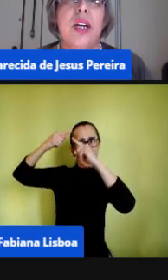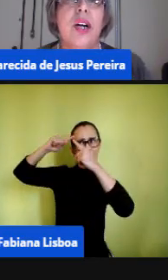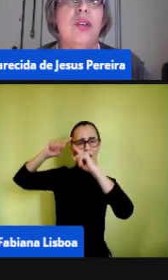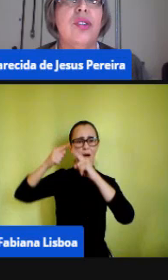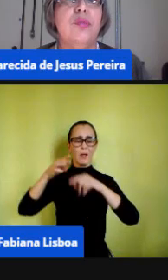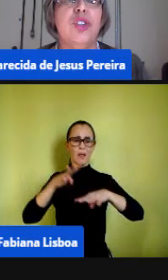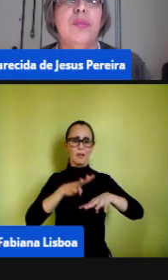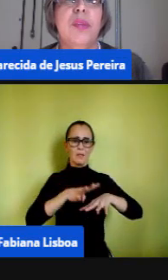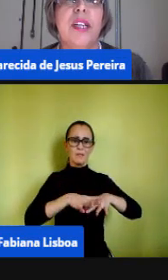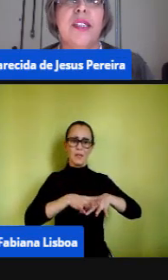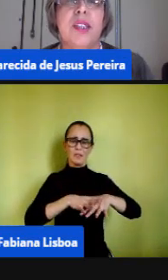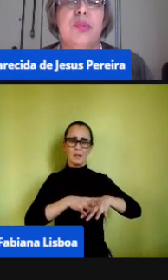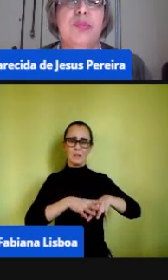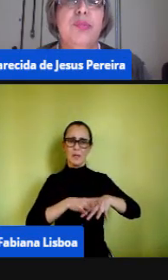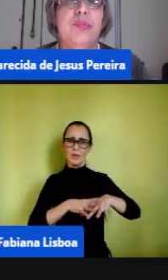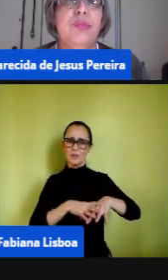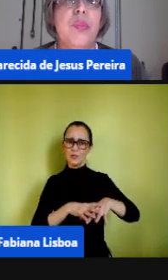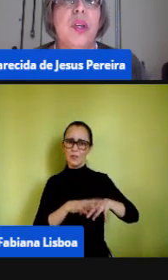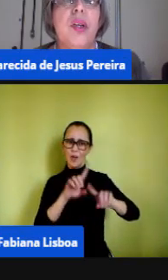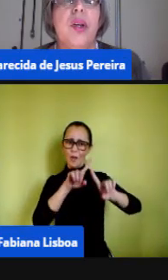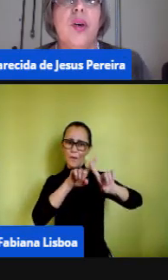e cálculos de multiplicação.